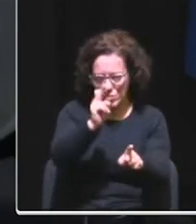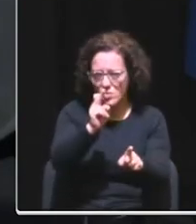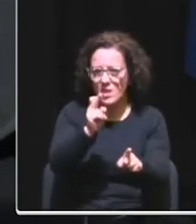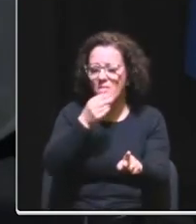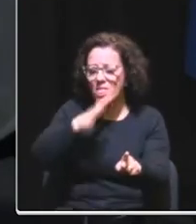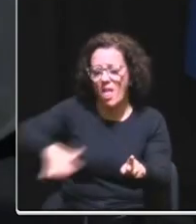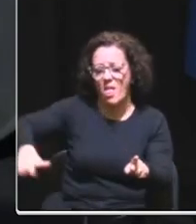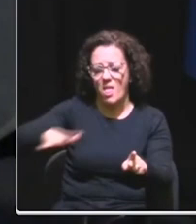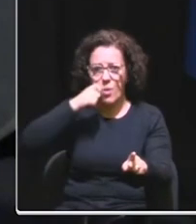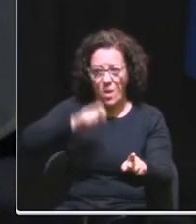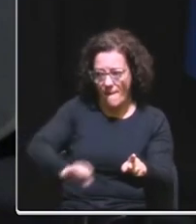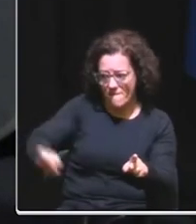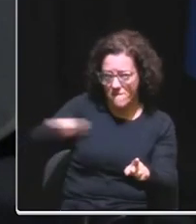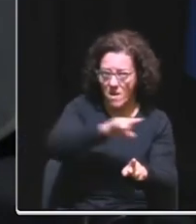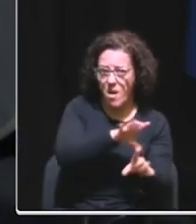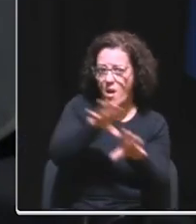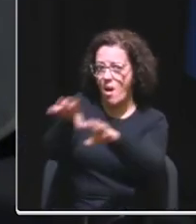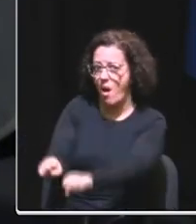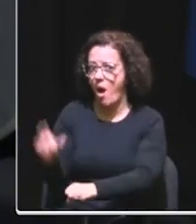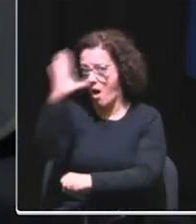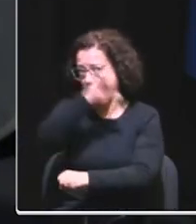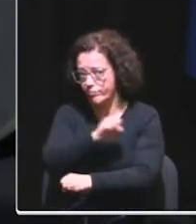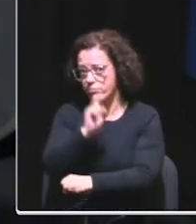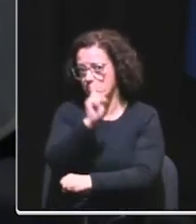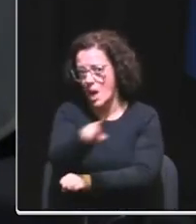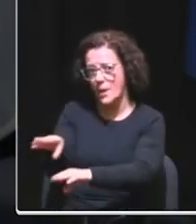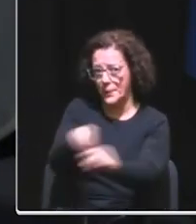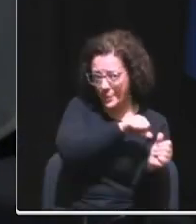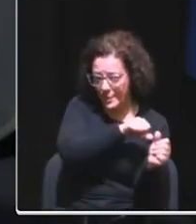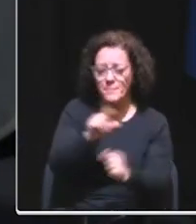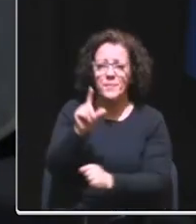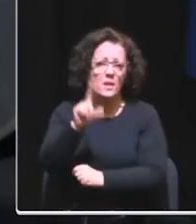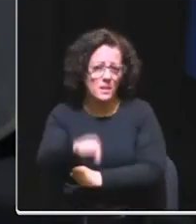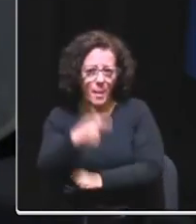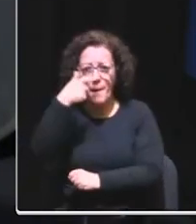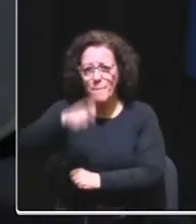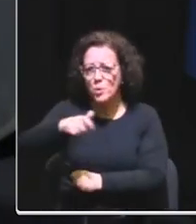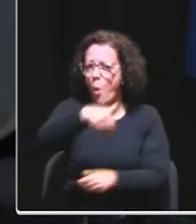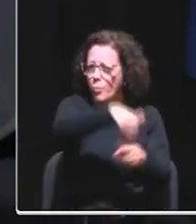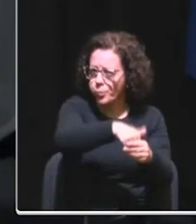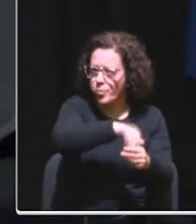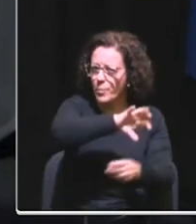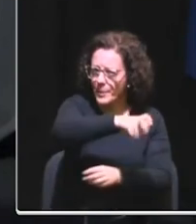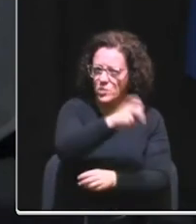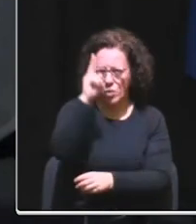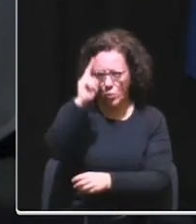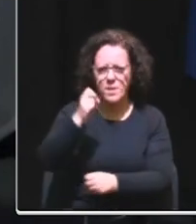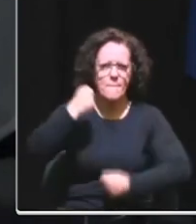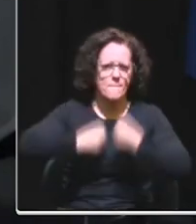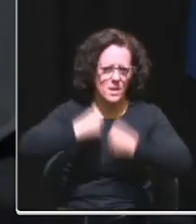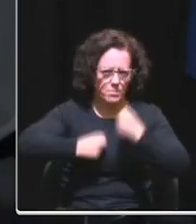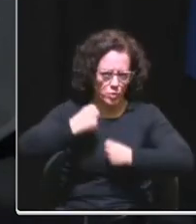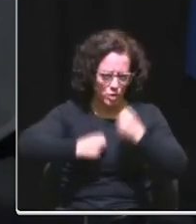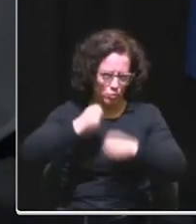ucraniano que está a ocupar neste momento, e também saudar aqueles que também na Rússia se manifestam contra esta guerra, porque há